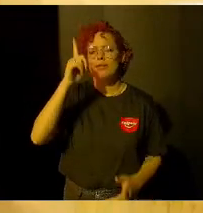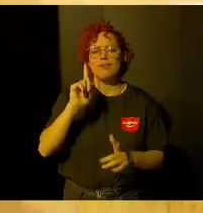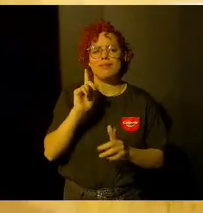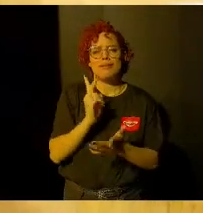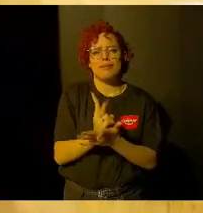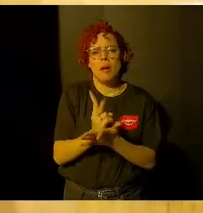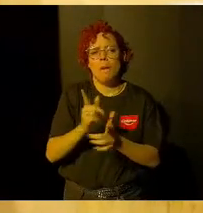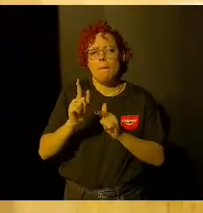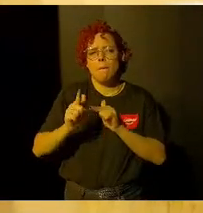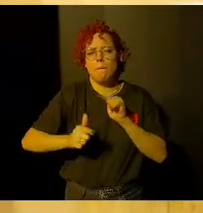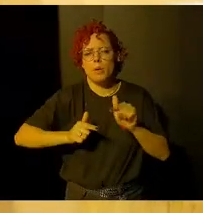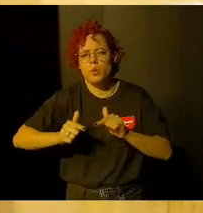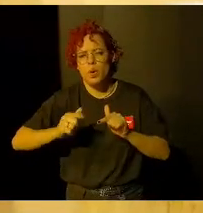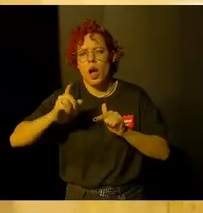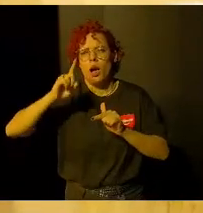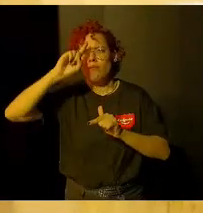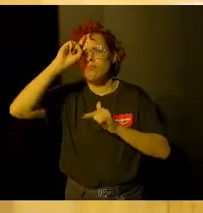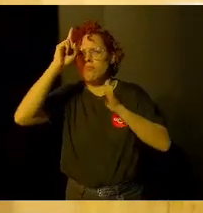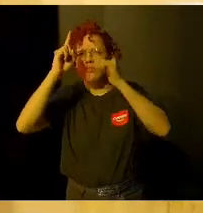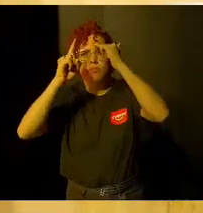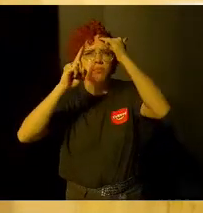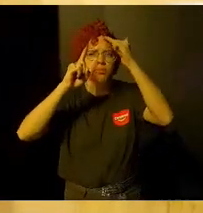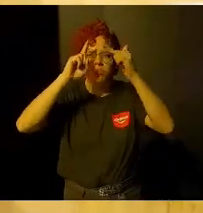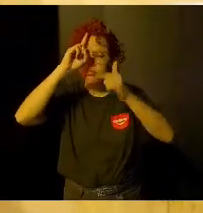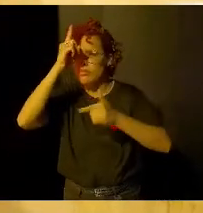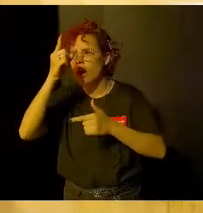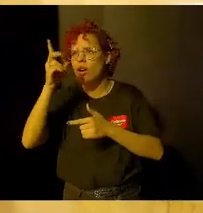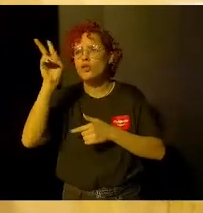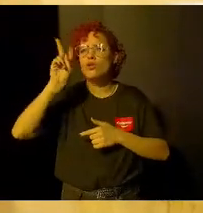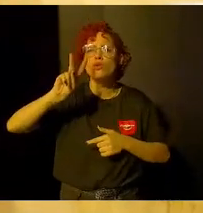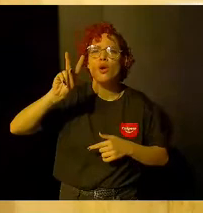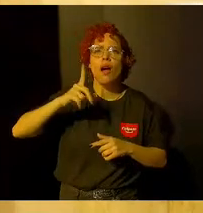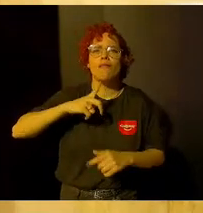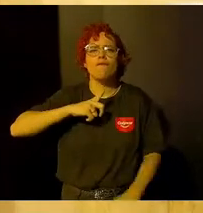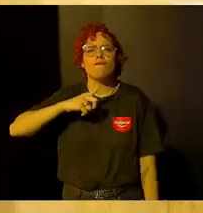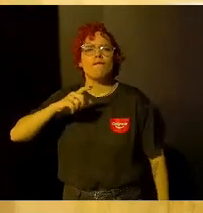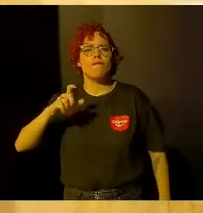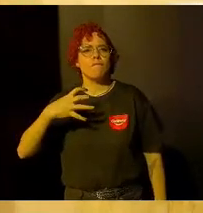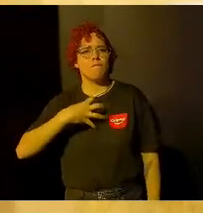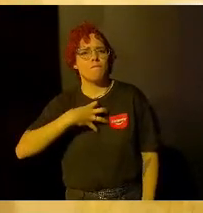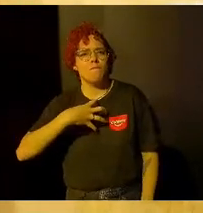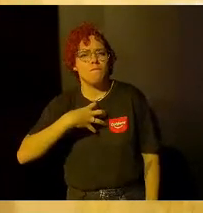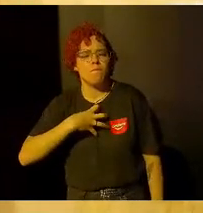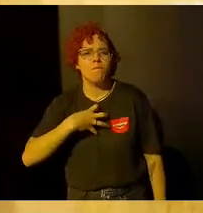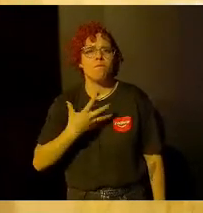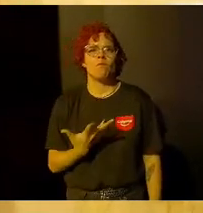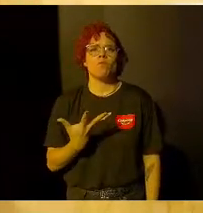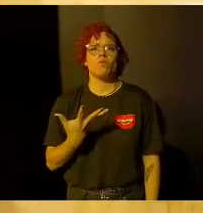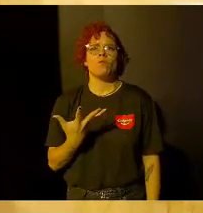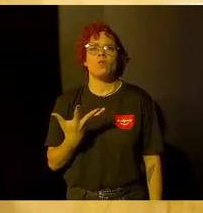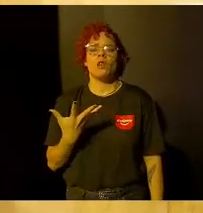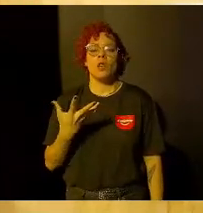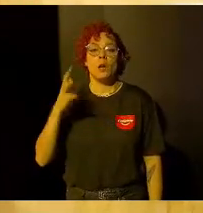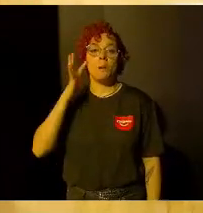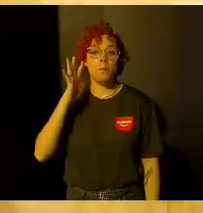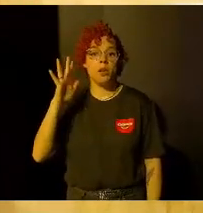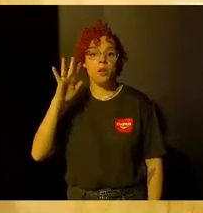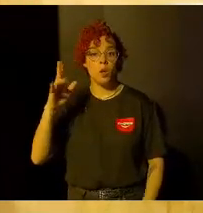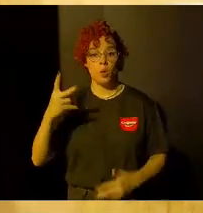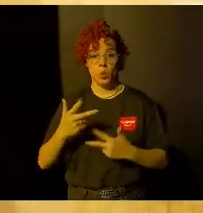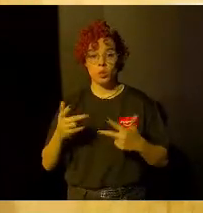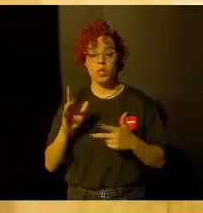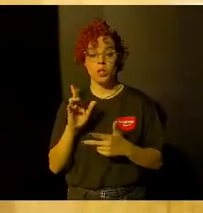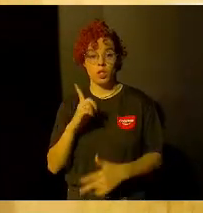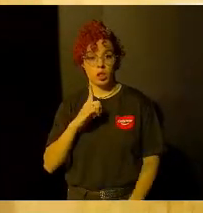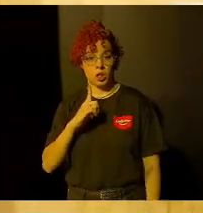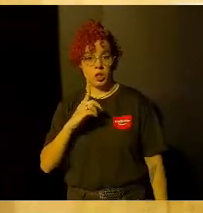inventando histórias que façam sentido que tem sentido a nossa vida o que quebra no sentido que a gente imaginava que tinha e